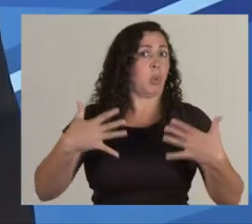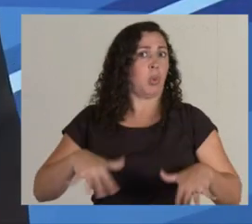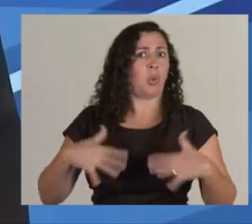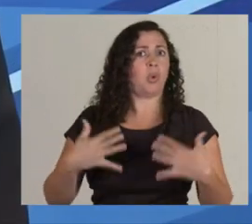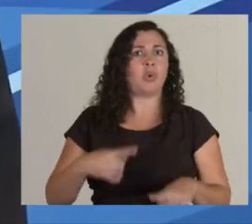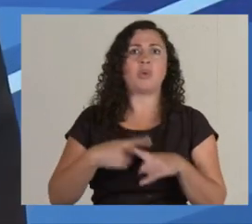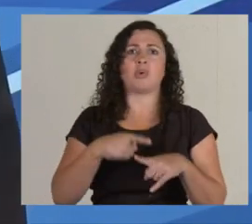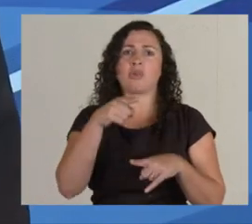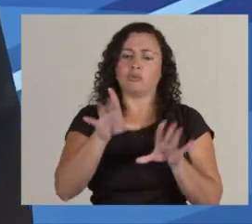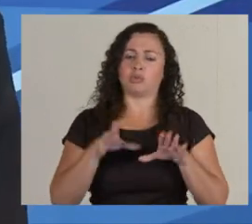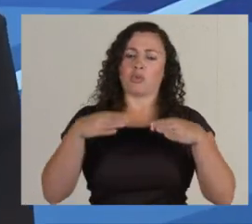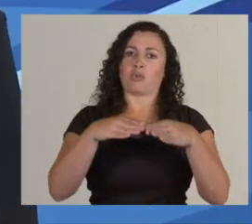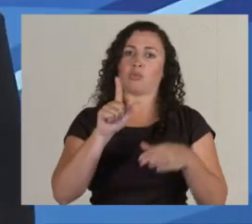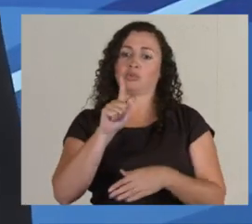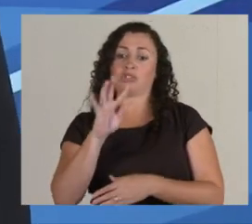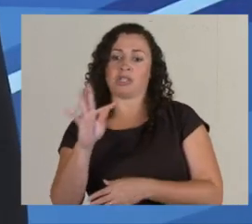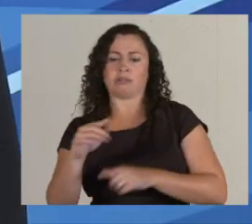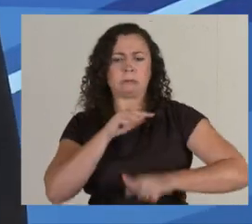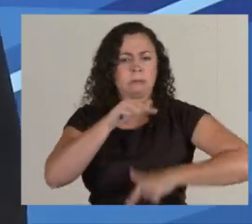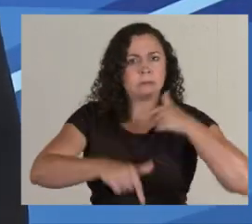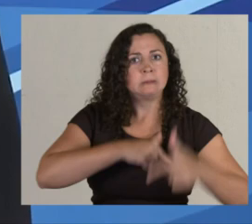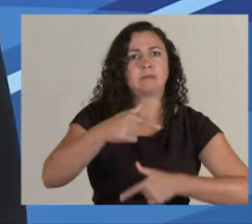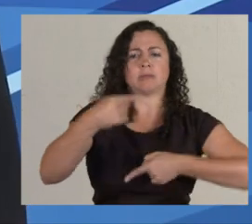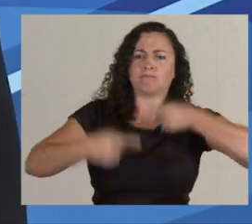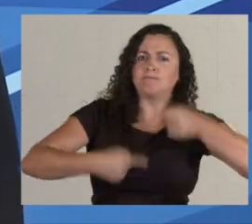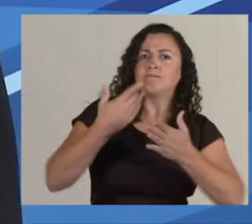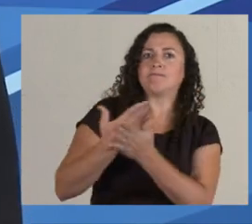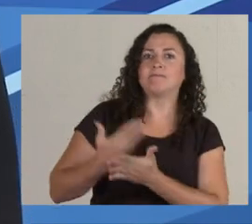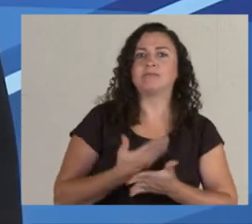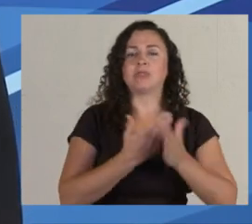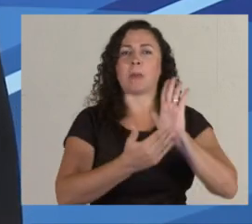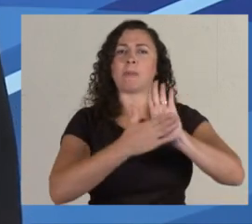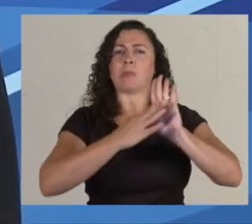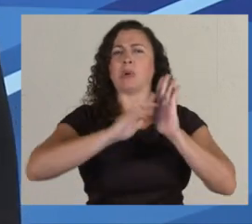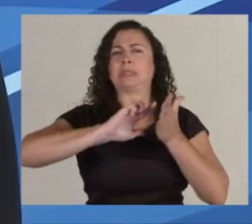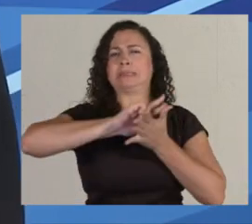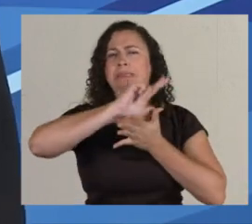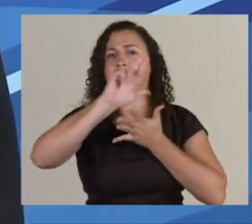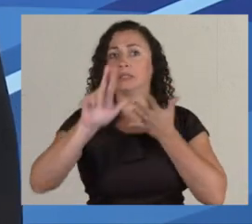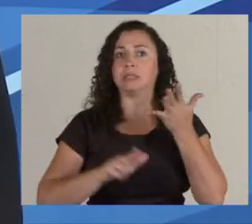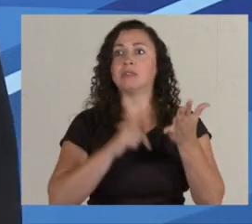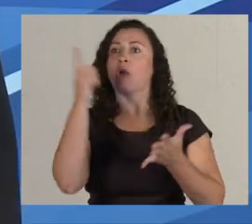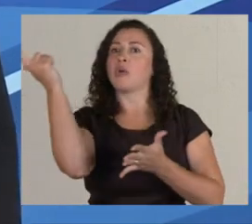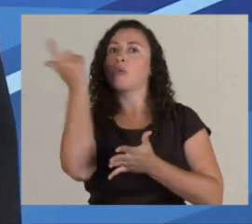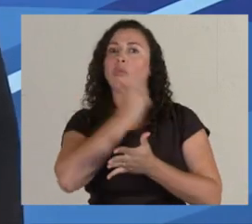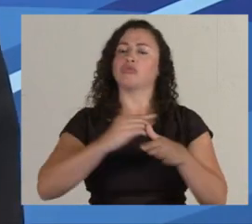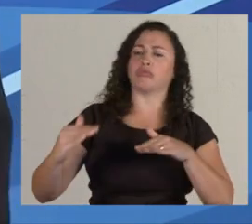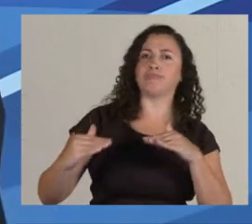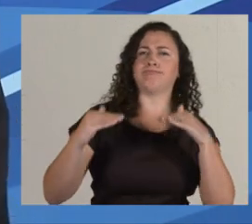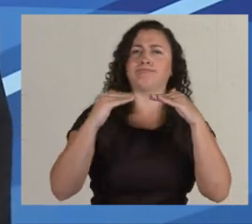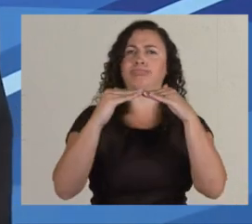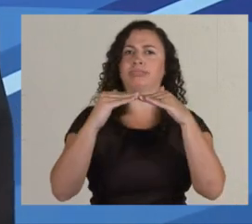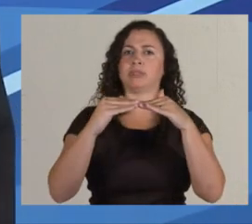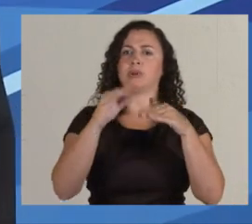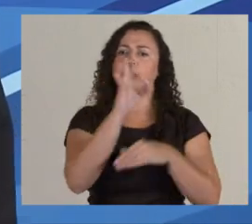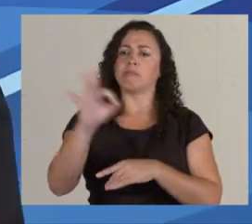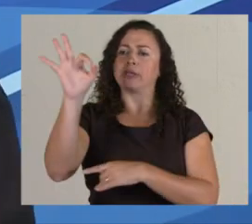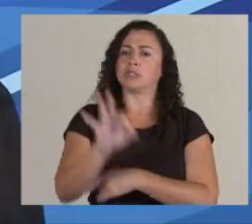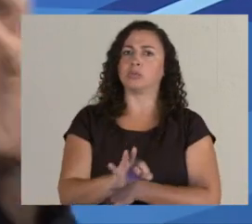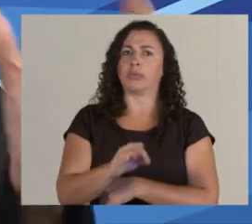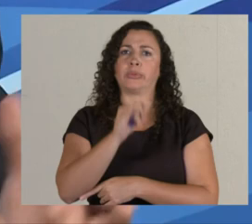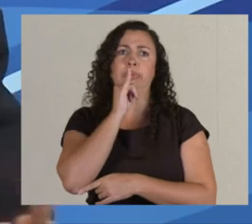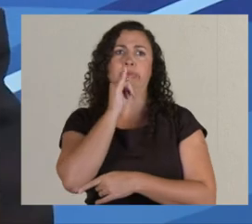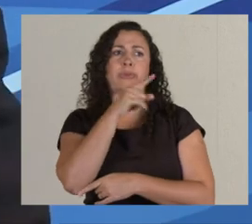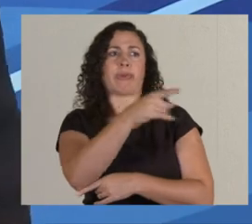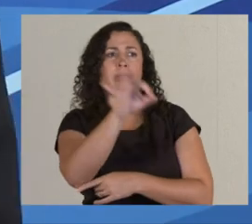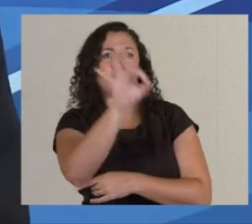desafio para vocês do grupo de trabalho, né, que estudou aí todas essas propostas, chegar aí nesses percentuais.